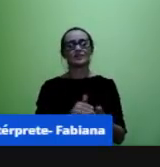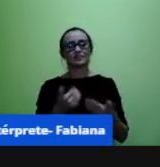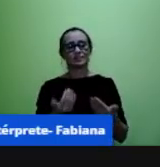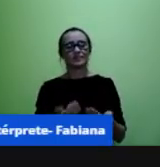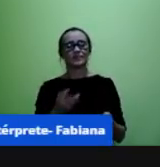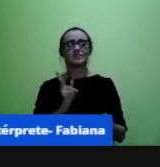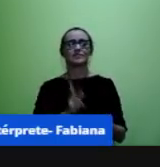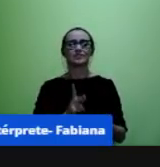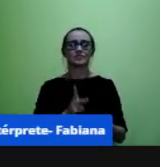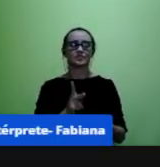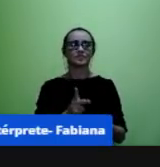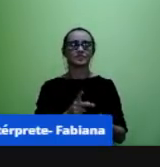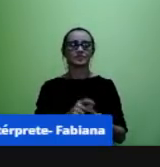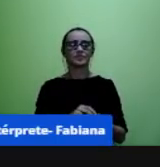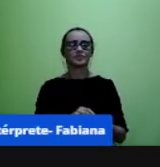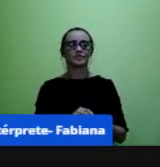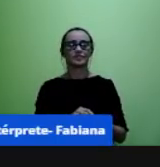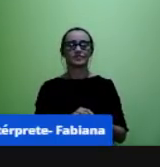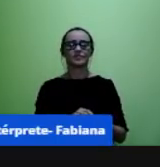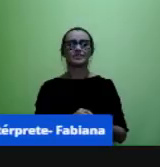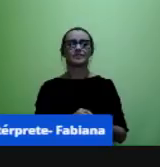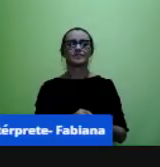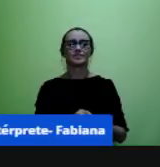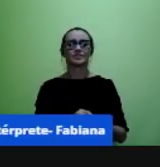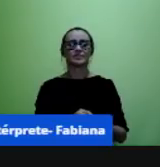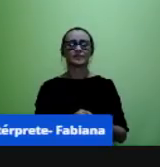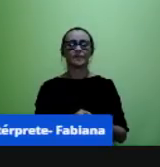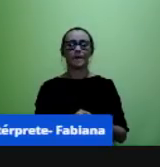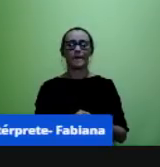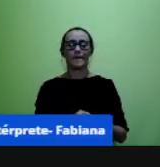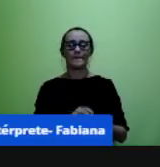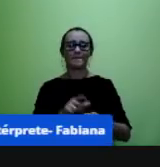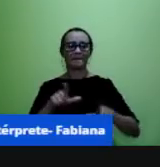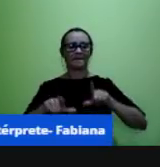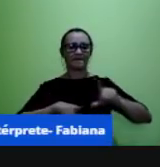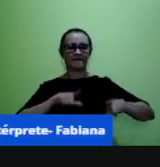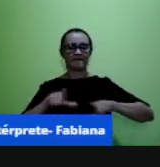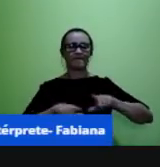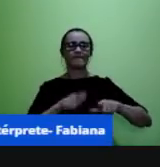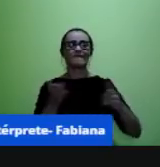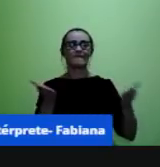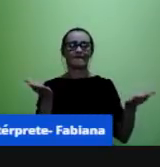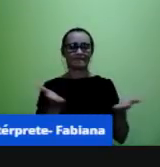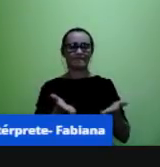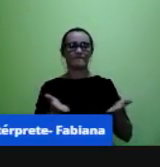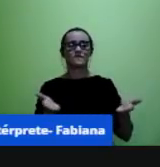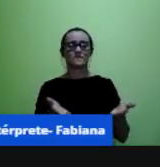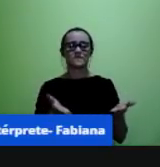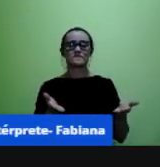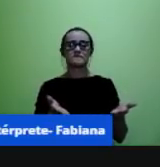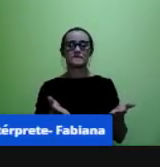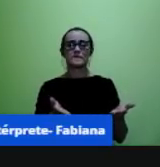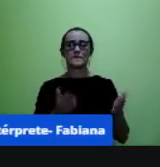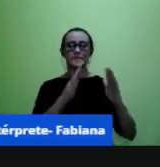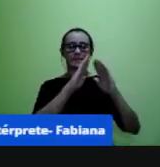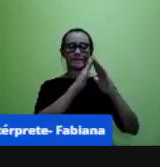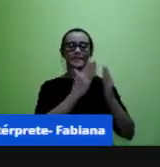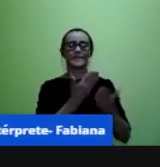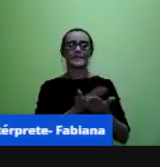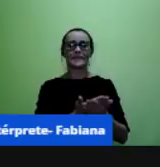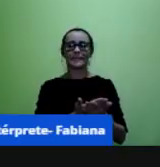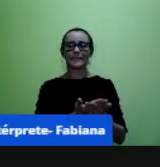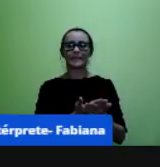sequência aqui, locais de atuação meu atual, né, os locais onde eu atuo, né, as escolas onde eu estou